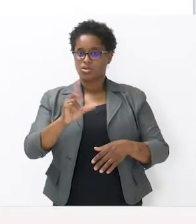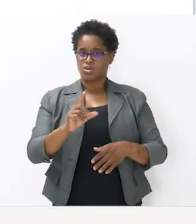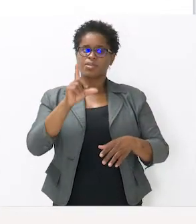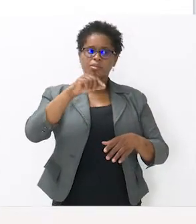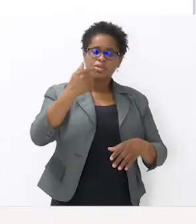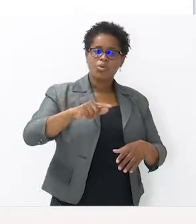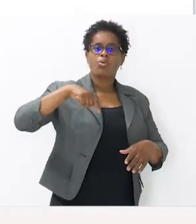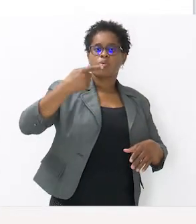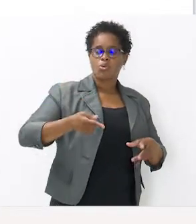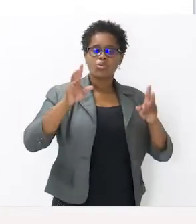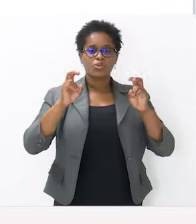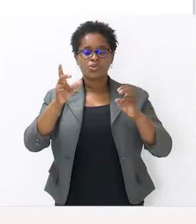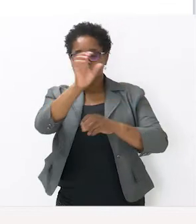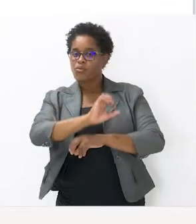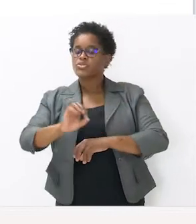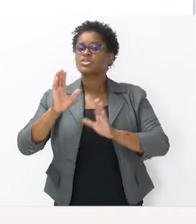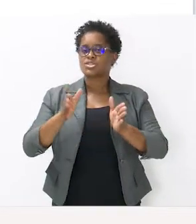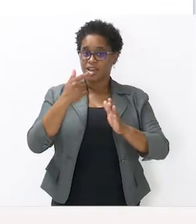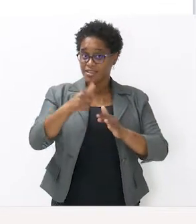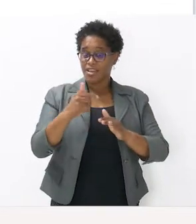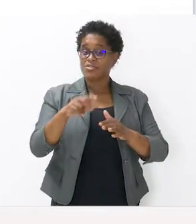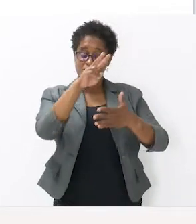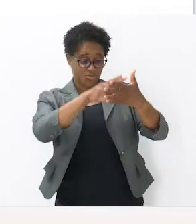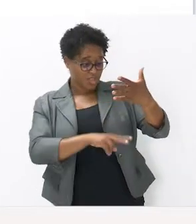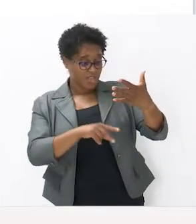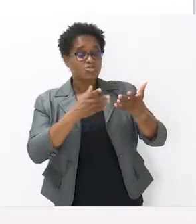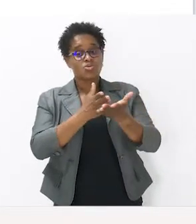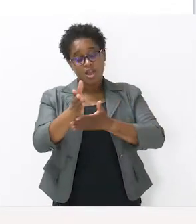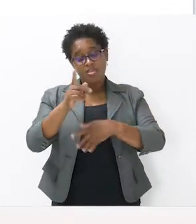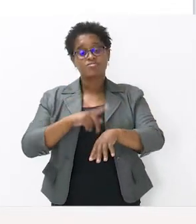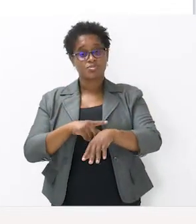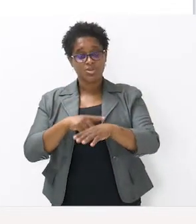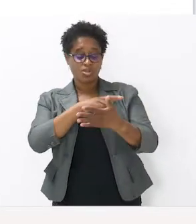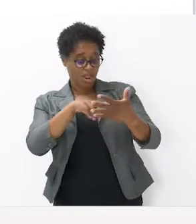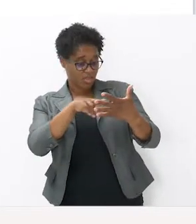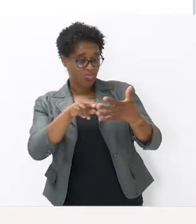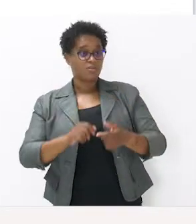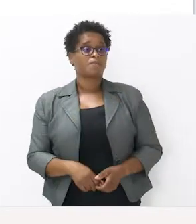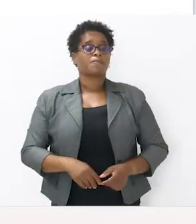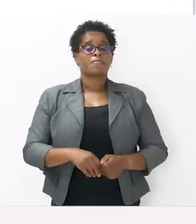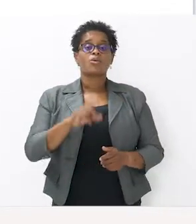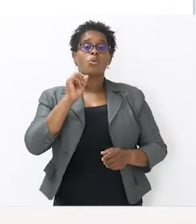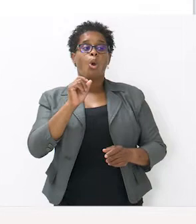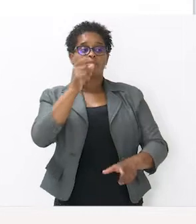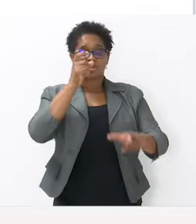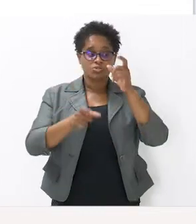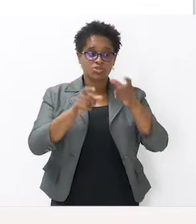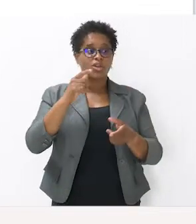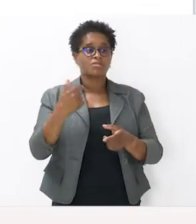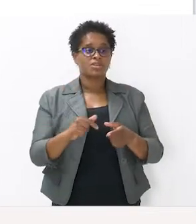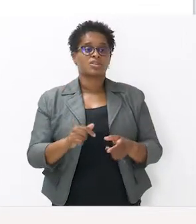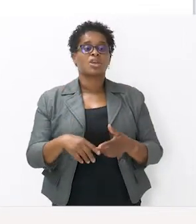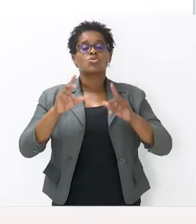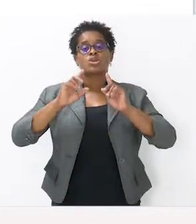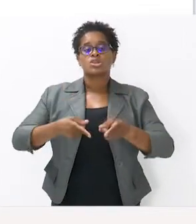aspecto que vocês já devem ter visto no texto no momento da leitura, que são os nomes das personagens que vêm logo